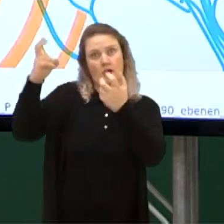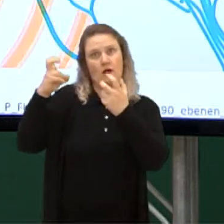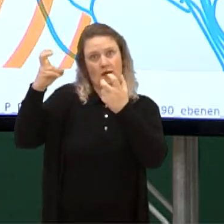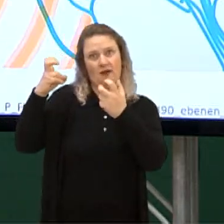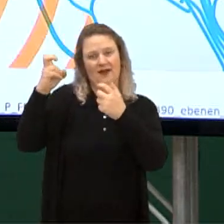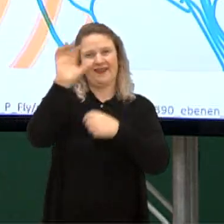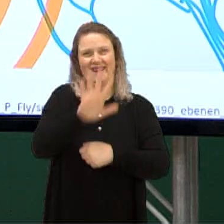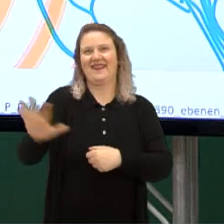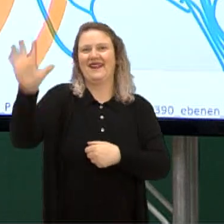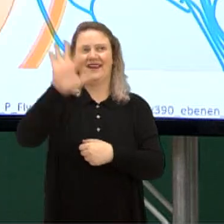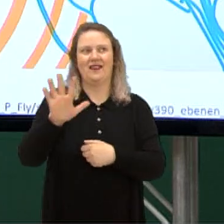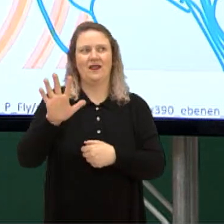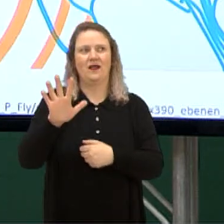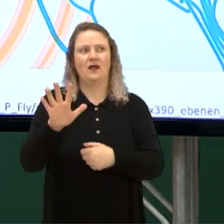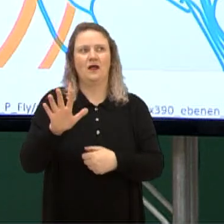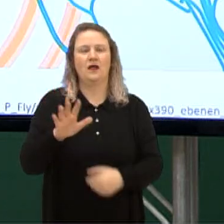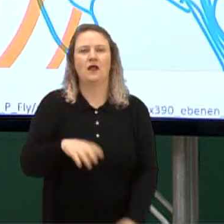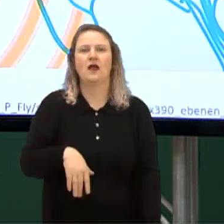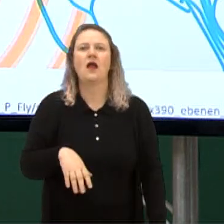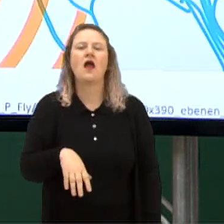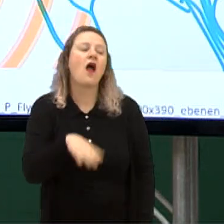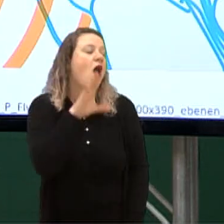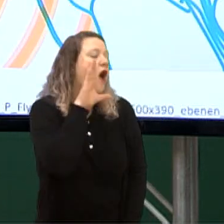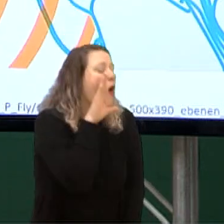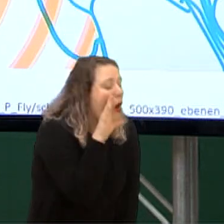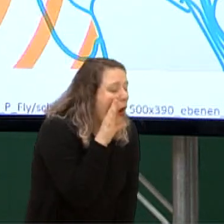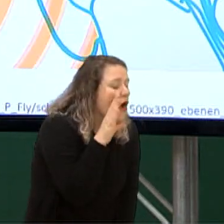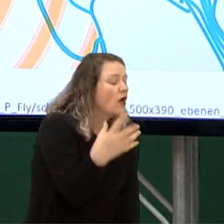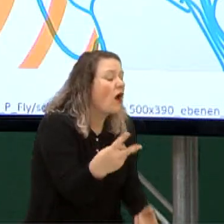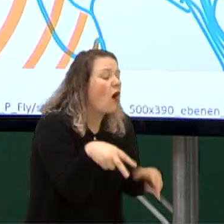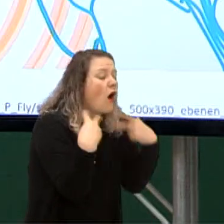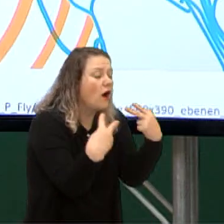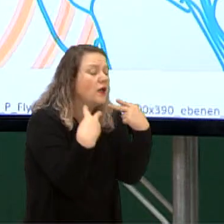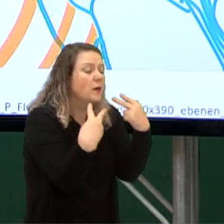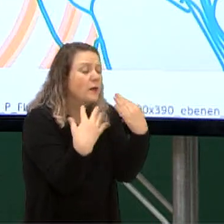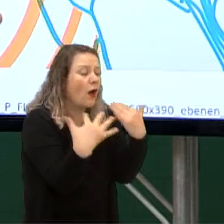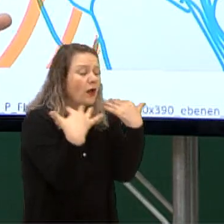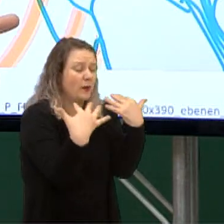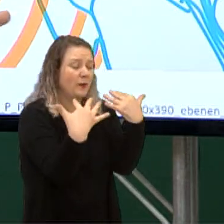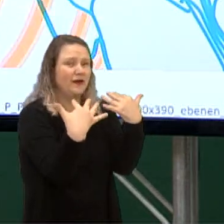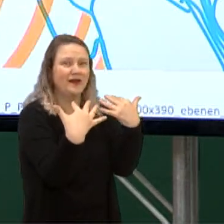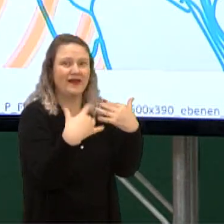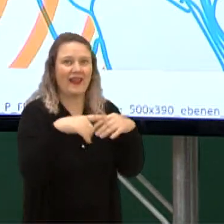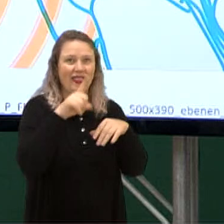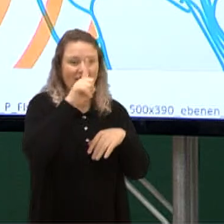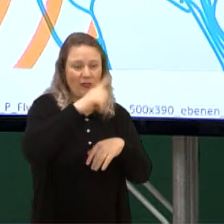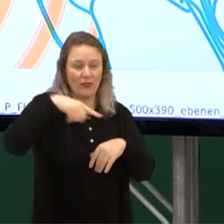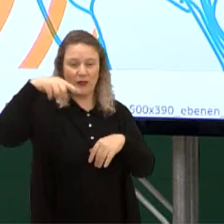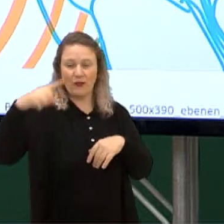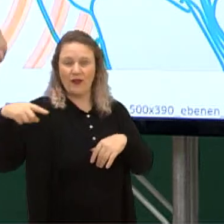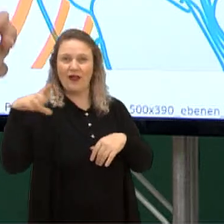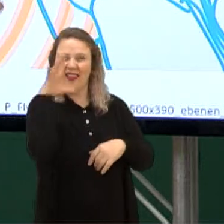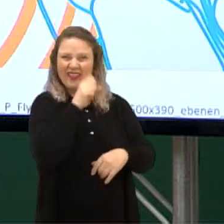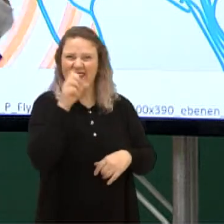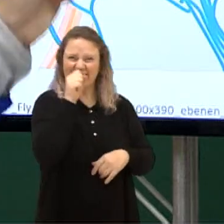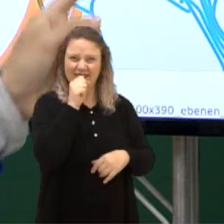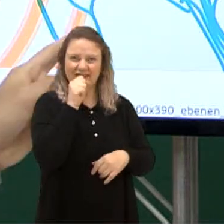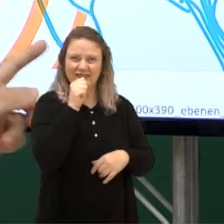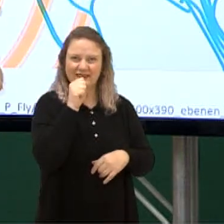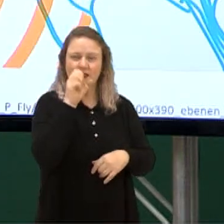nós trouxemos. É como se alguém estivesse falando aqui na tela, olha para mim. E olha as ondinhas laranja, são ondas